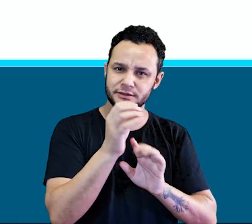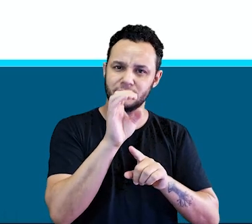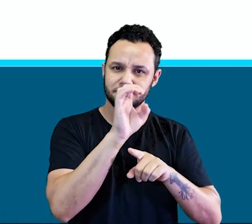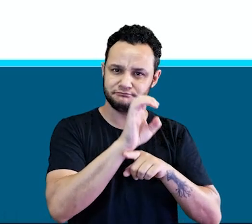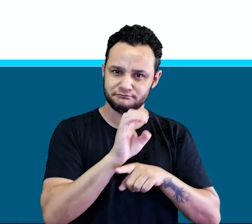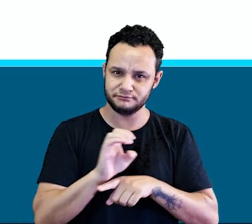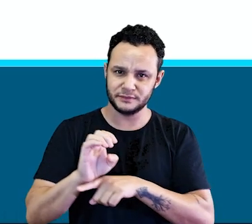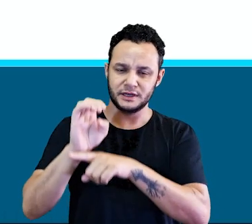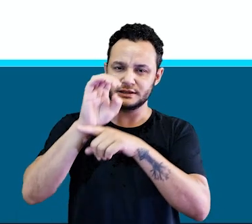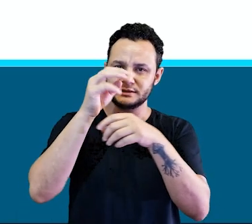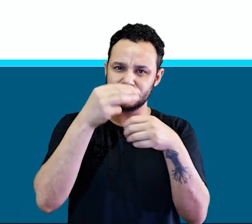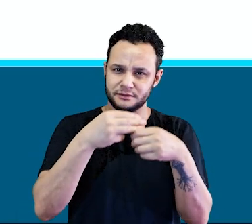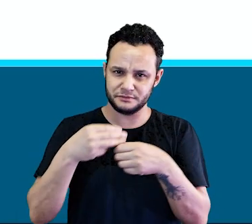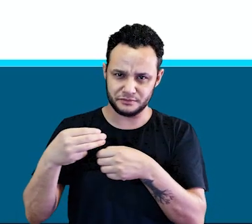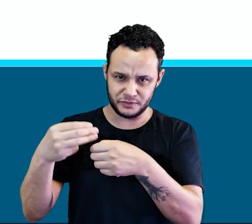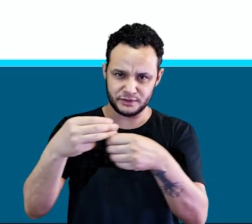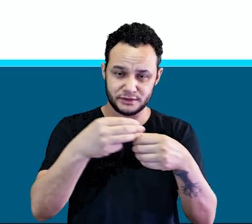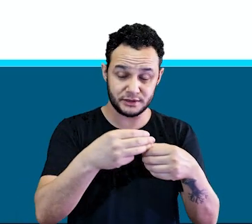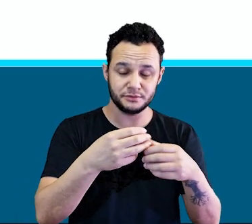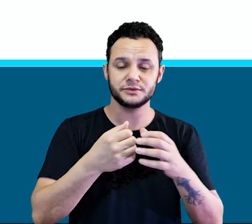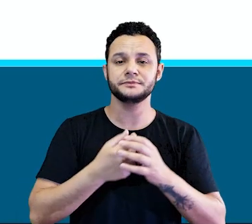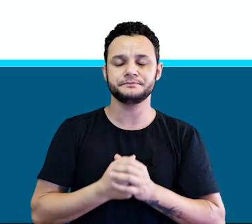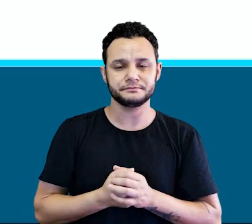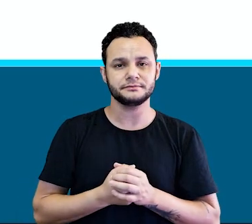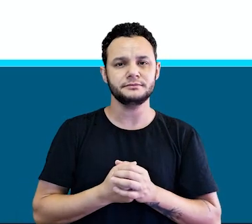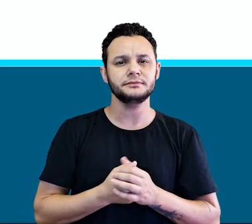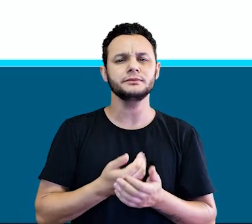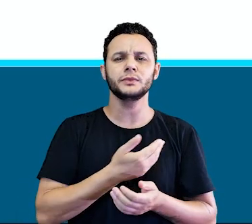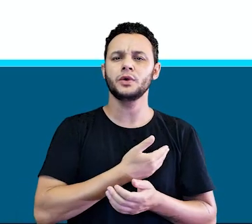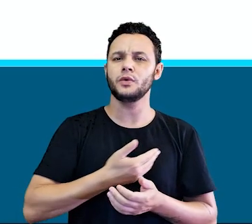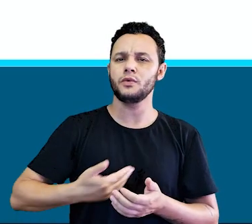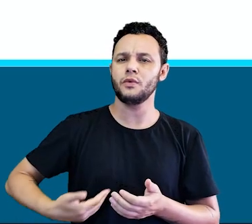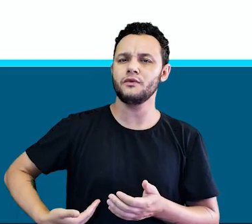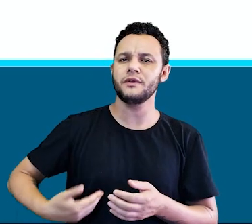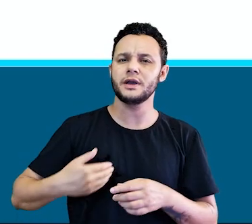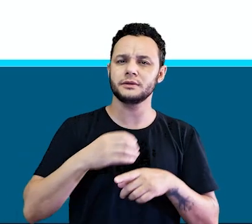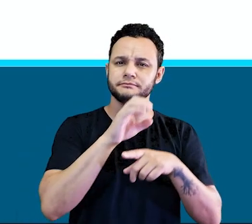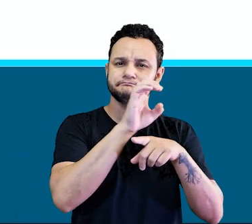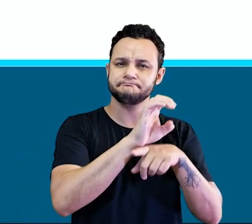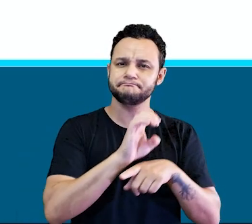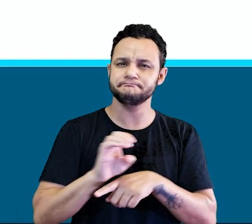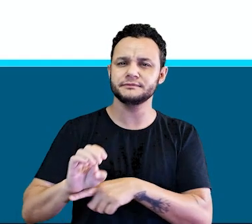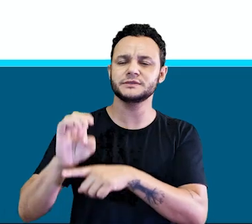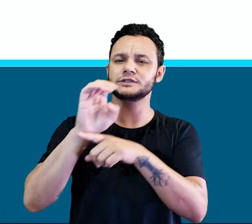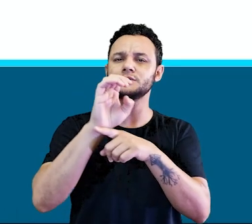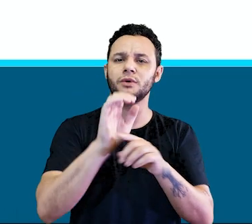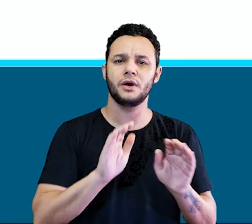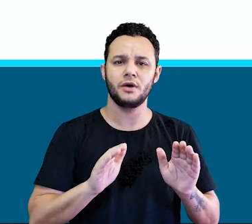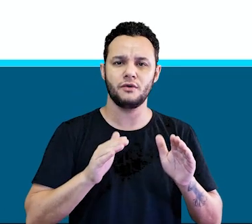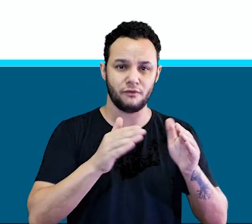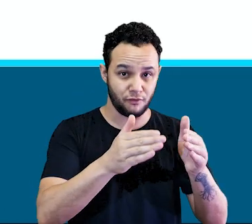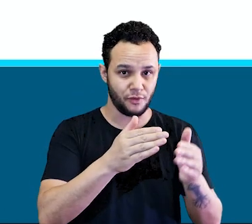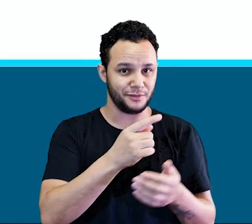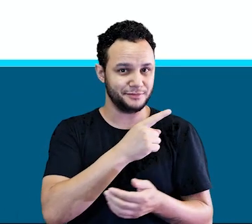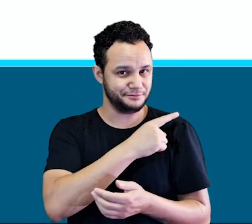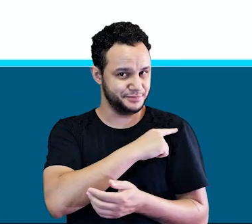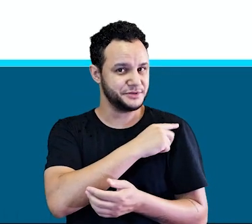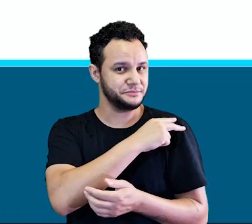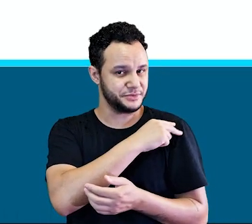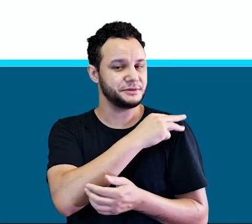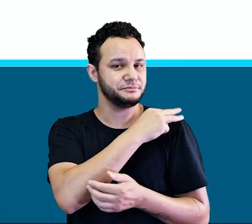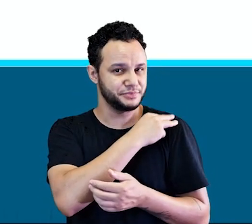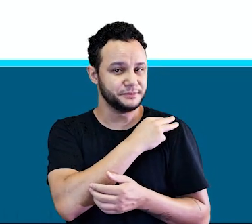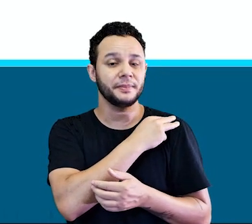né? O governo federal, o estadual, ele vai ser mais responsável então pelo ensino médio